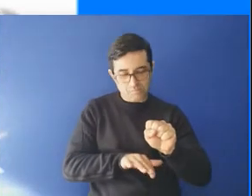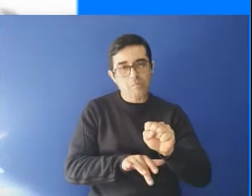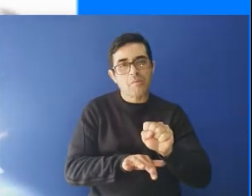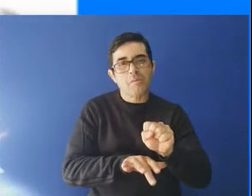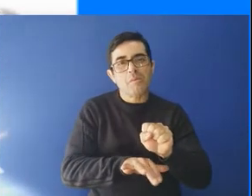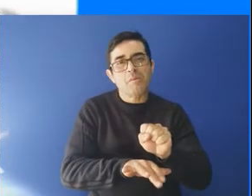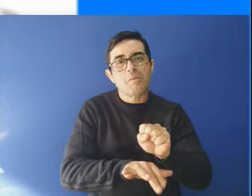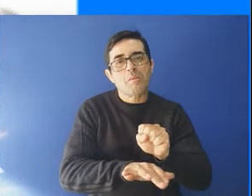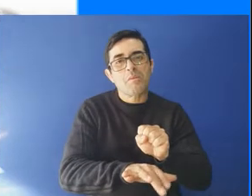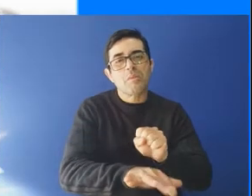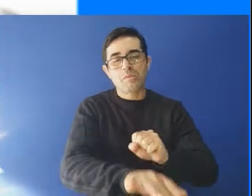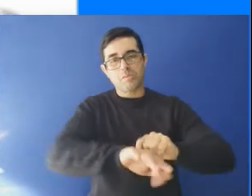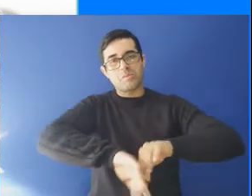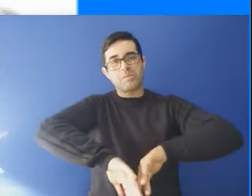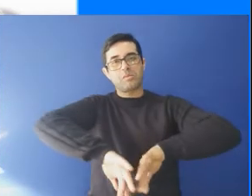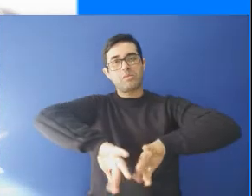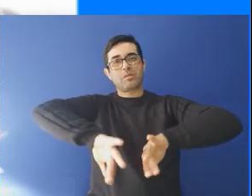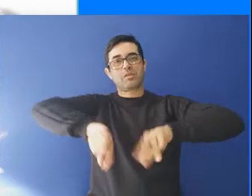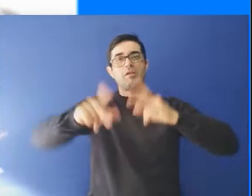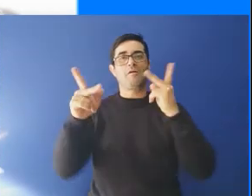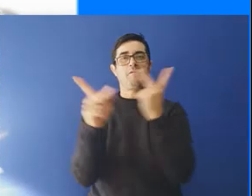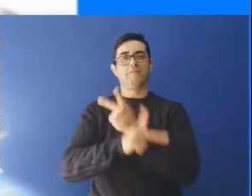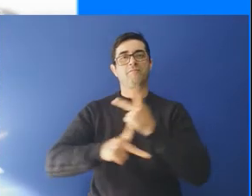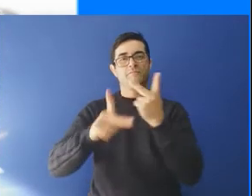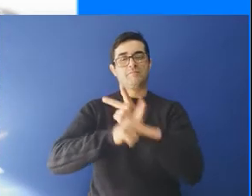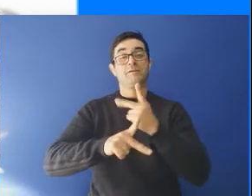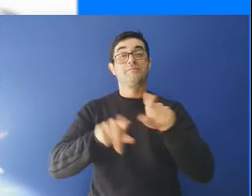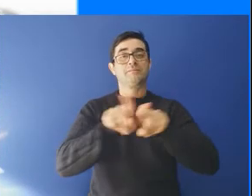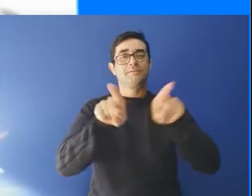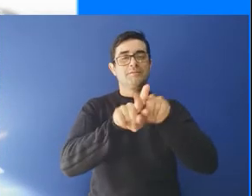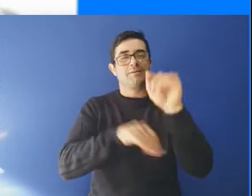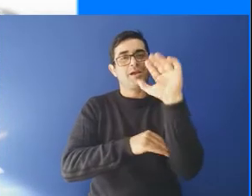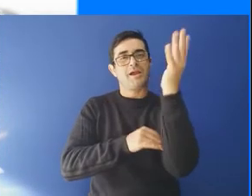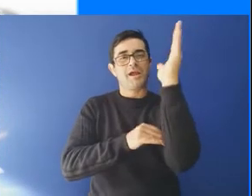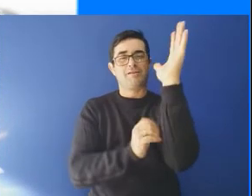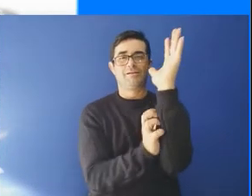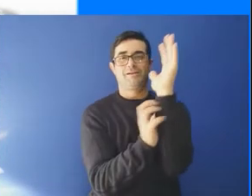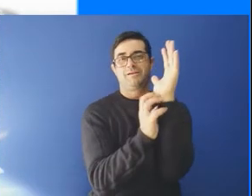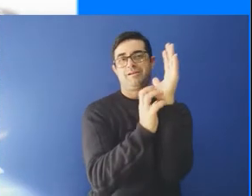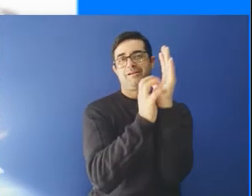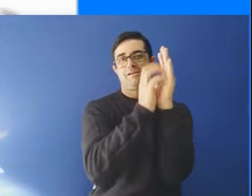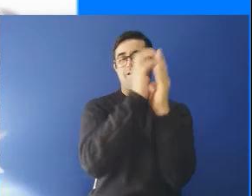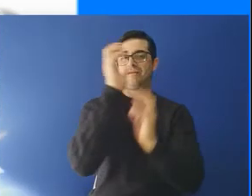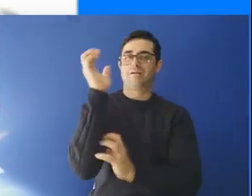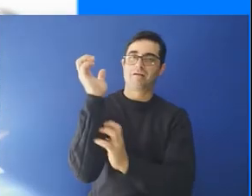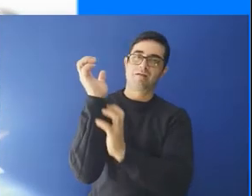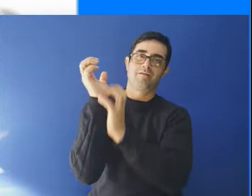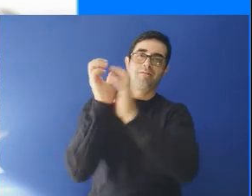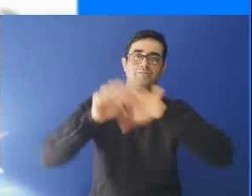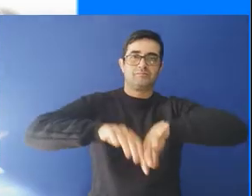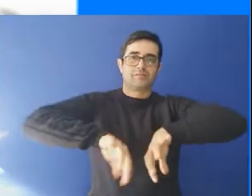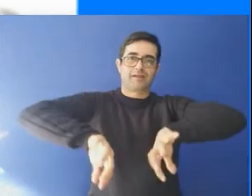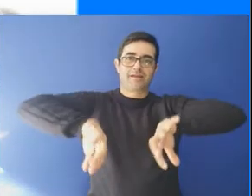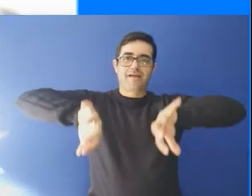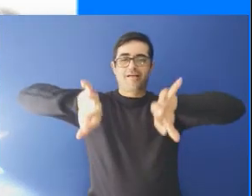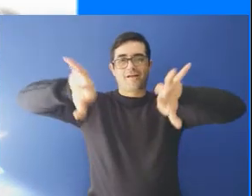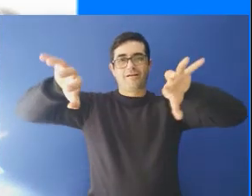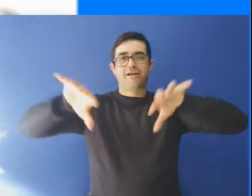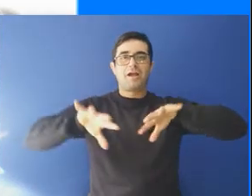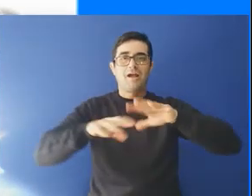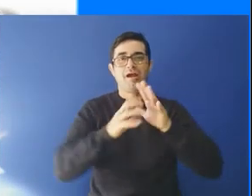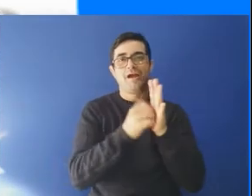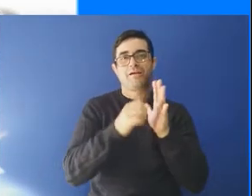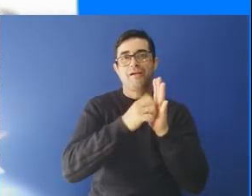que ele começou provavelmente esse processo de erosão, mas hoje o vento e até mesmo as plantas